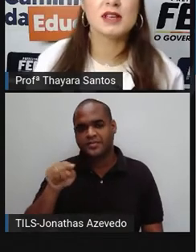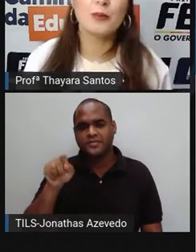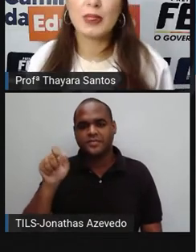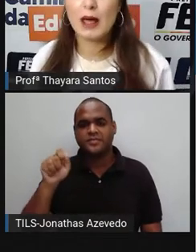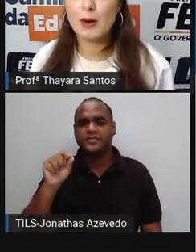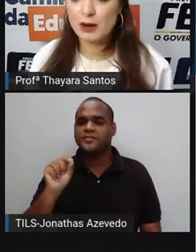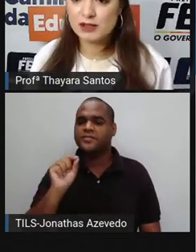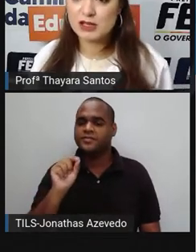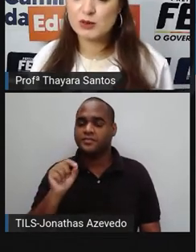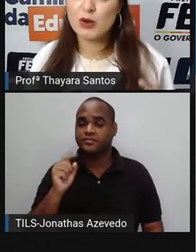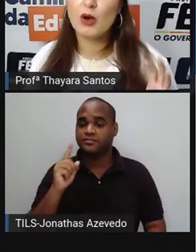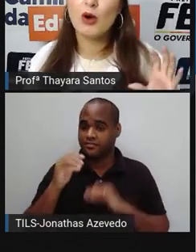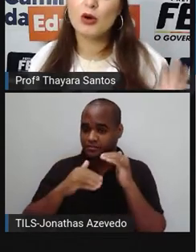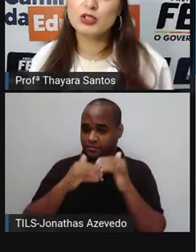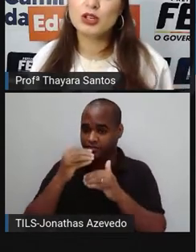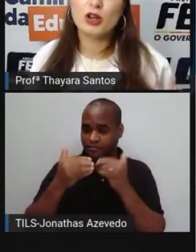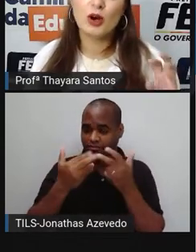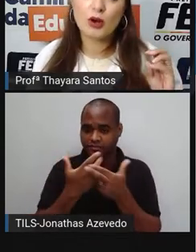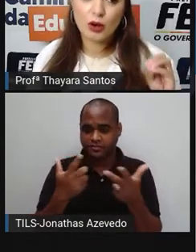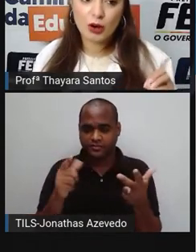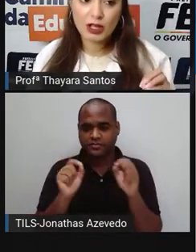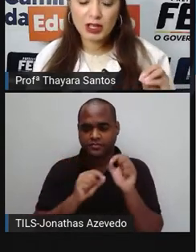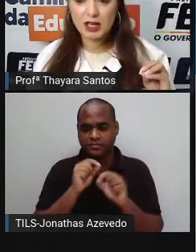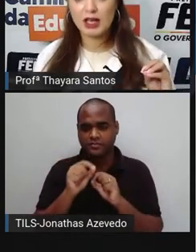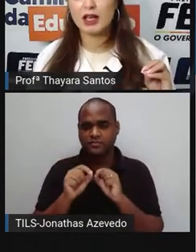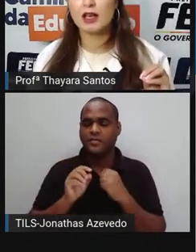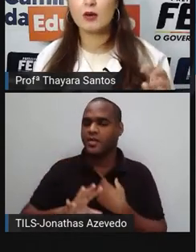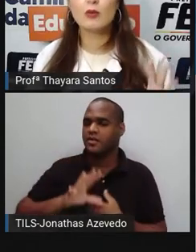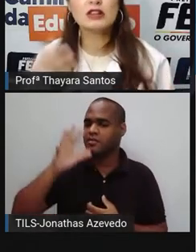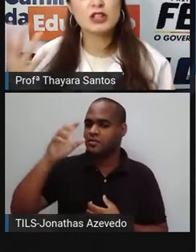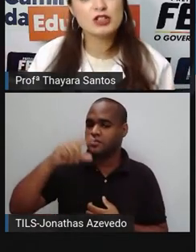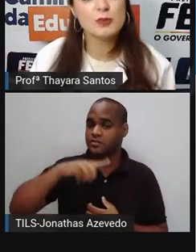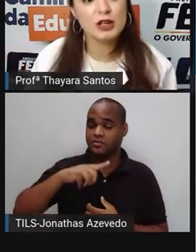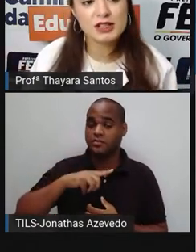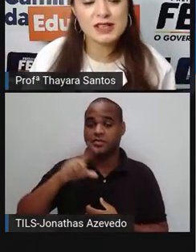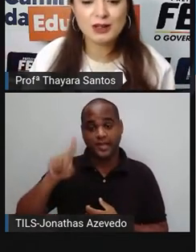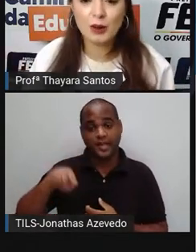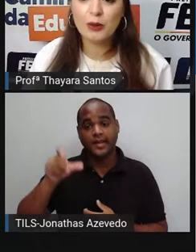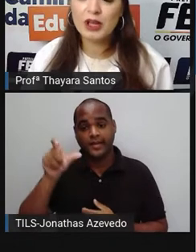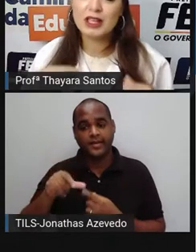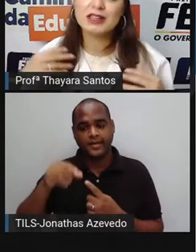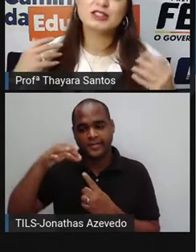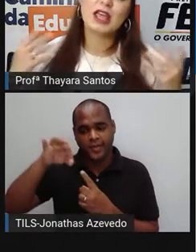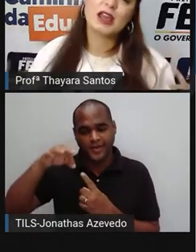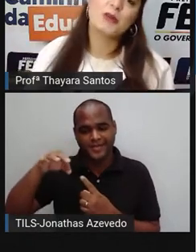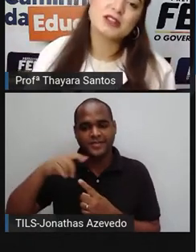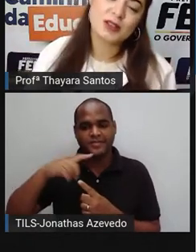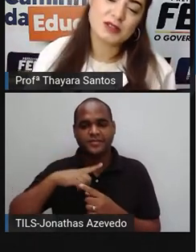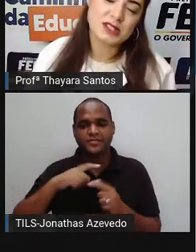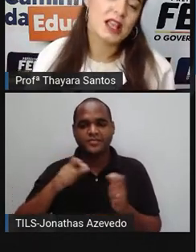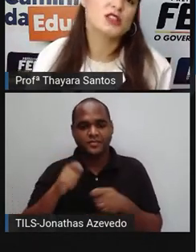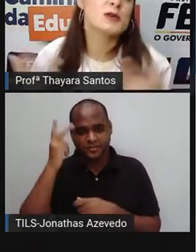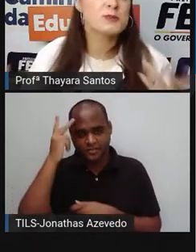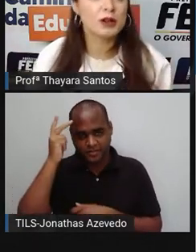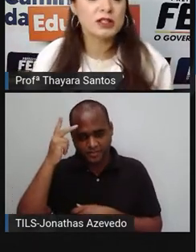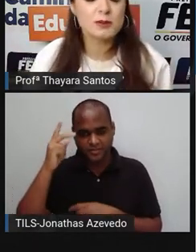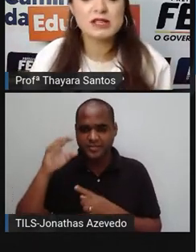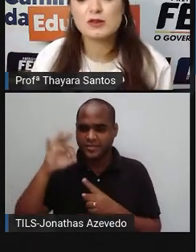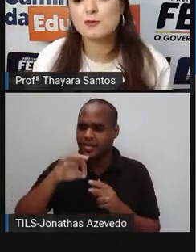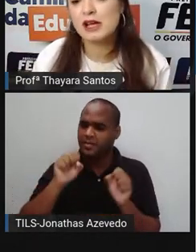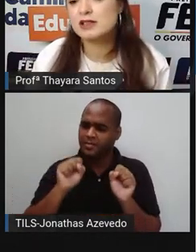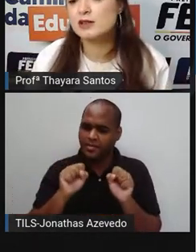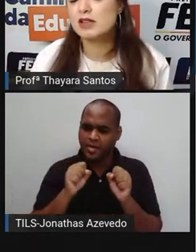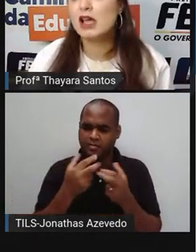polinização é o processo onde ocorre é um agente polinizador que geralmente são os insetos